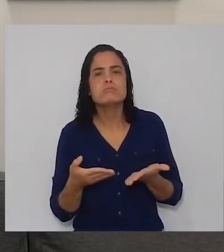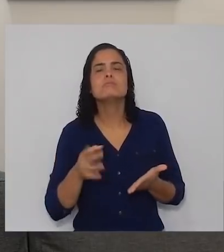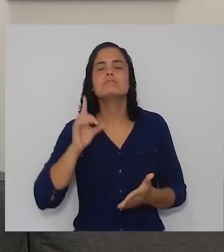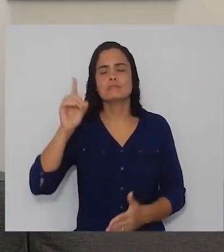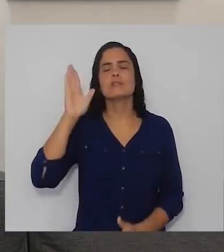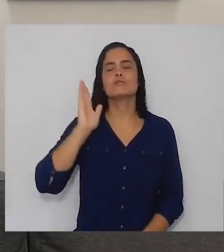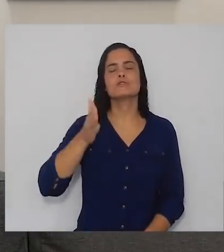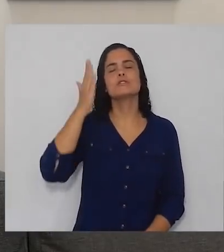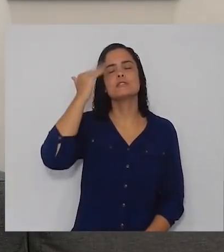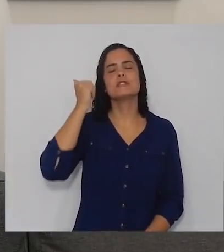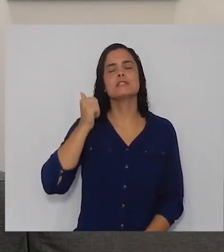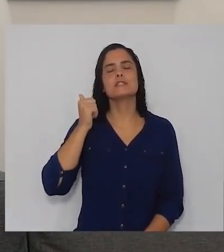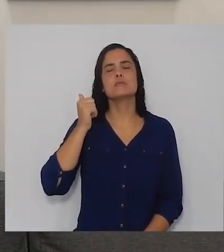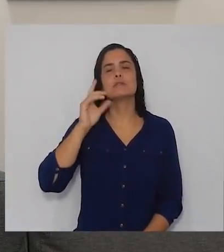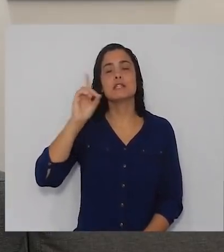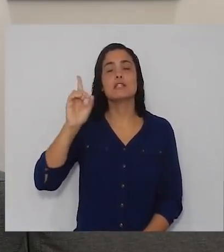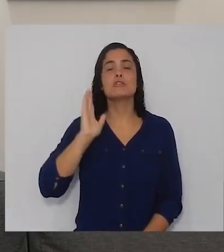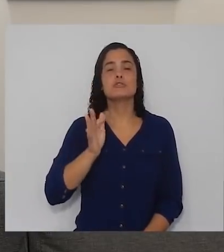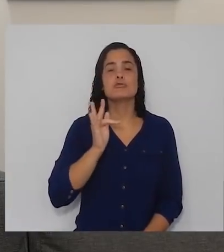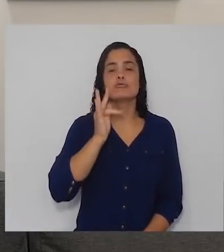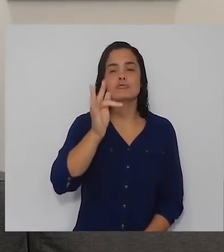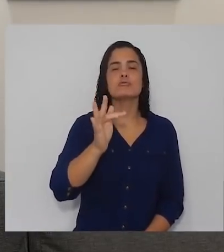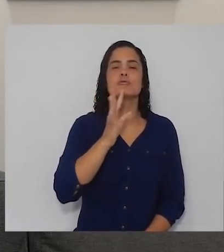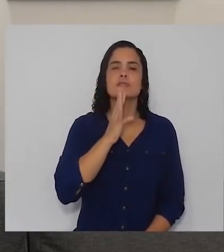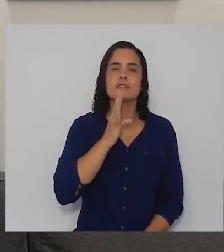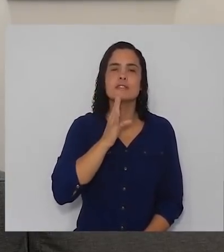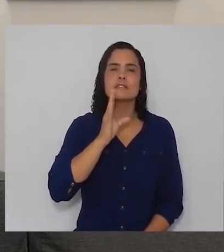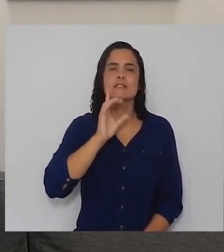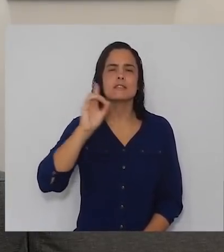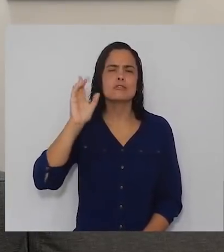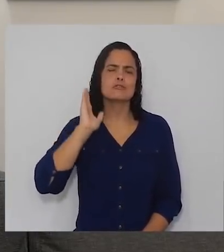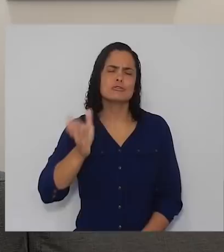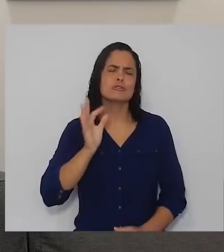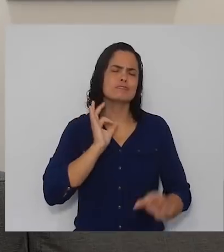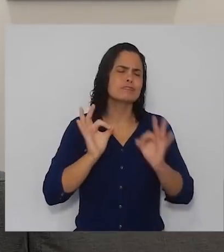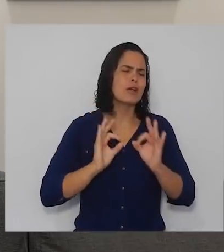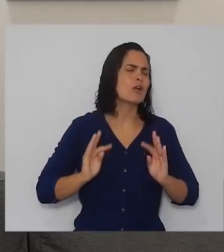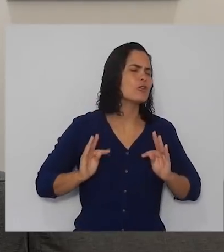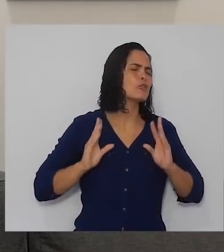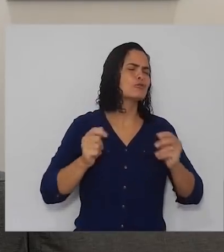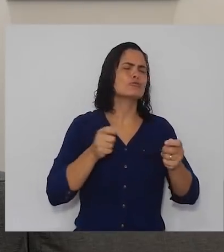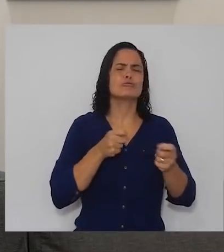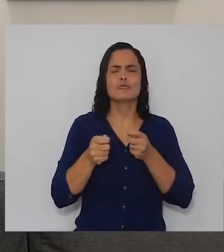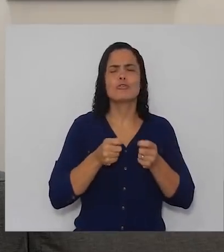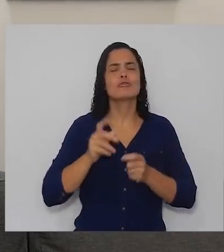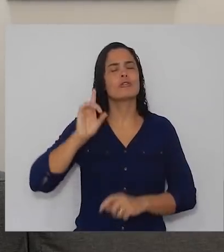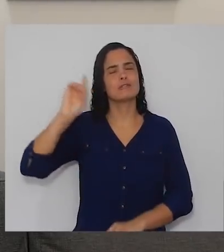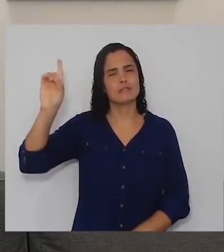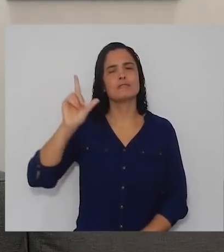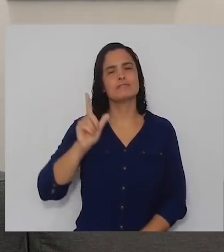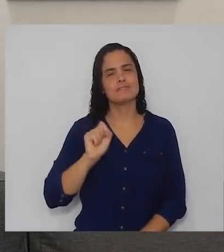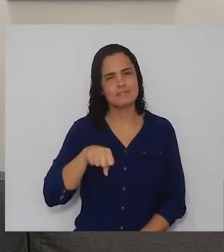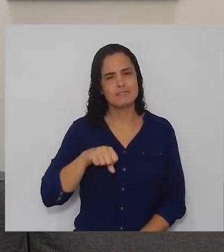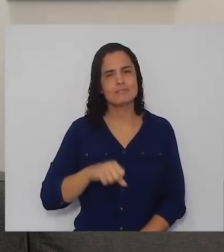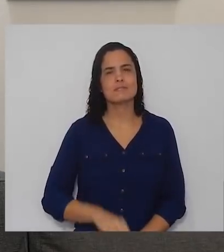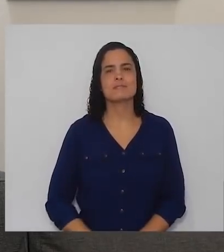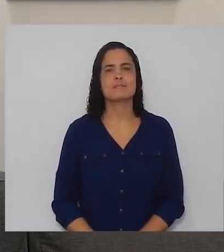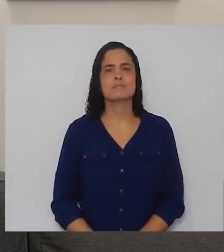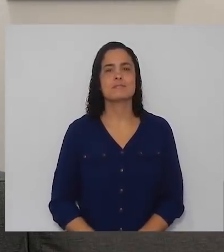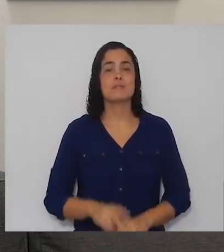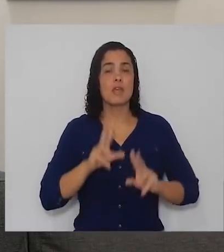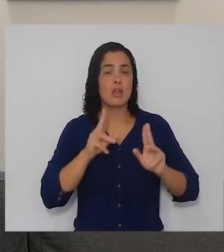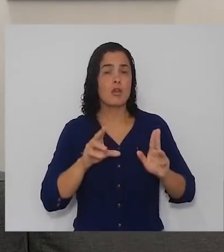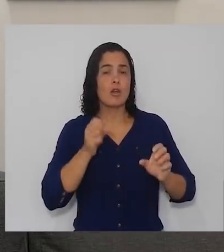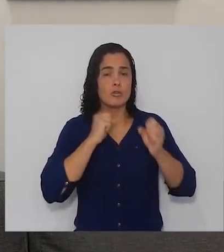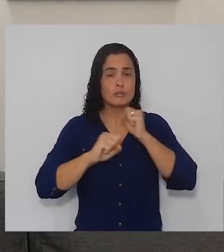está no futuro. E quando tudo isso começou, Ele já tinha, como tem, tudo em Suas mãos. Por isso, dizemos como salmista,